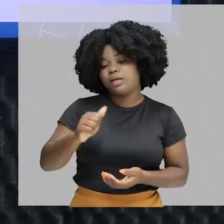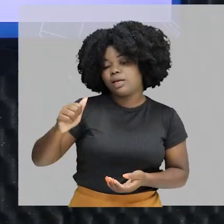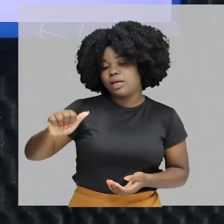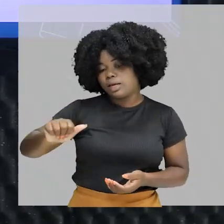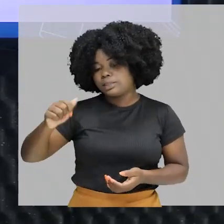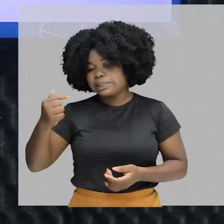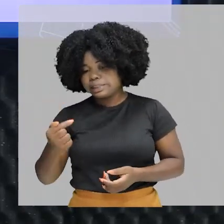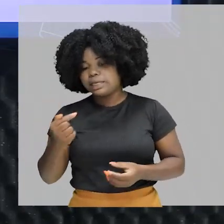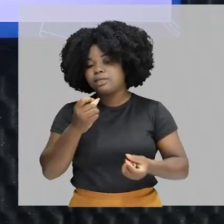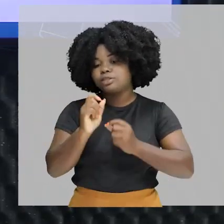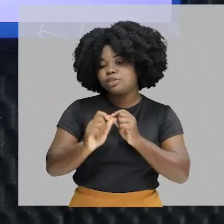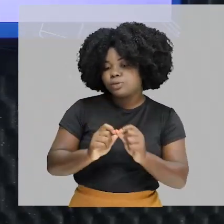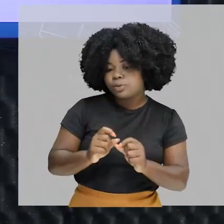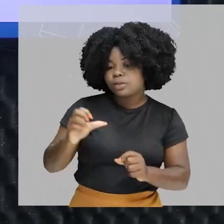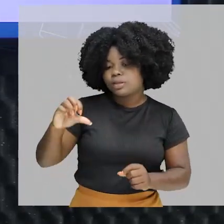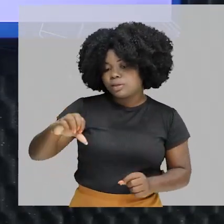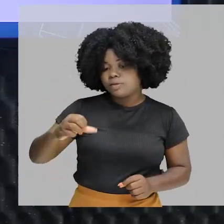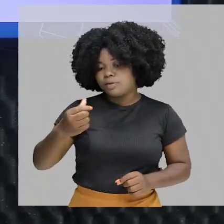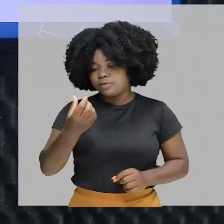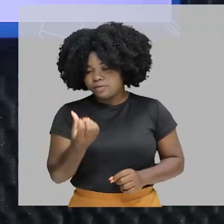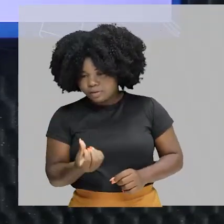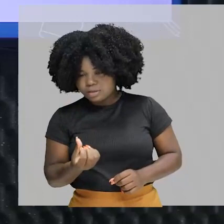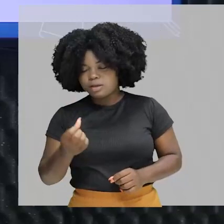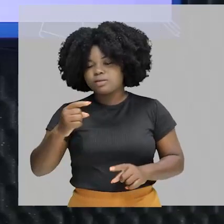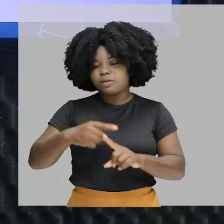A7, 96 vezes 2, que dá o